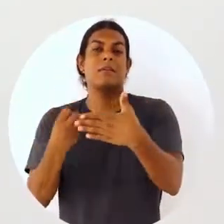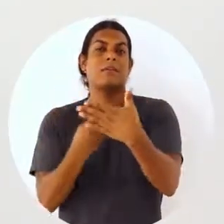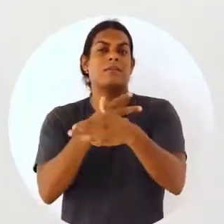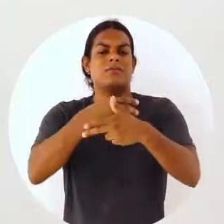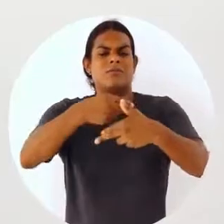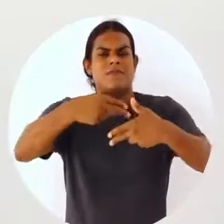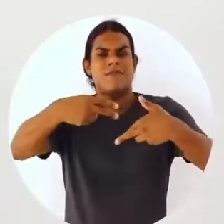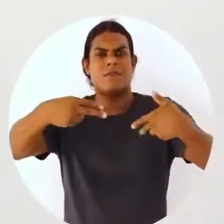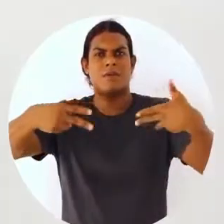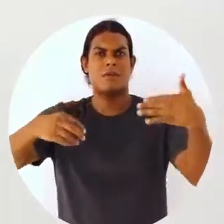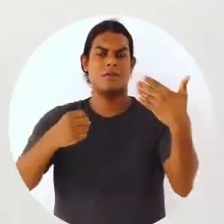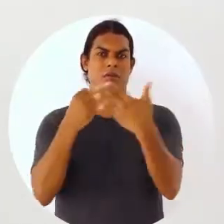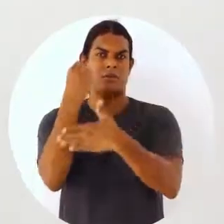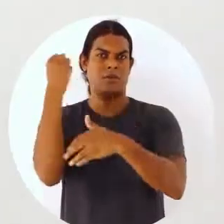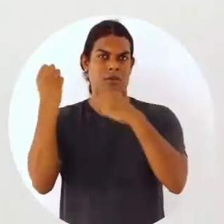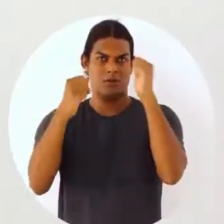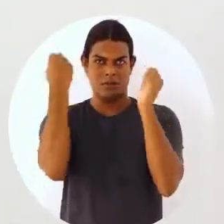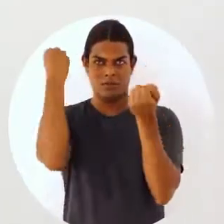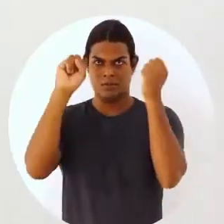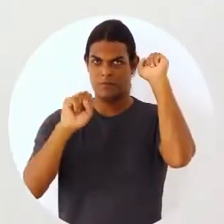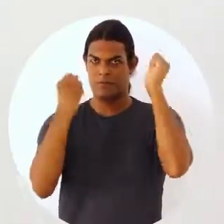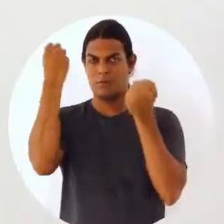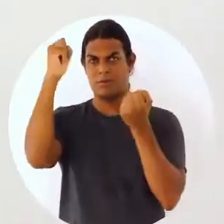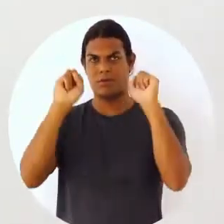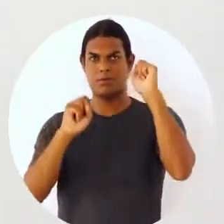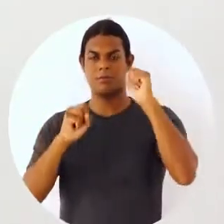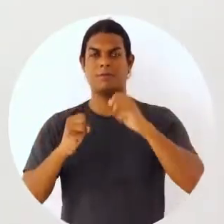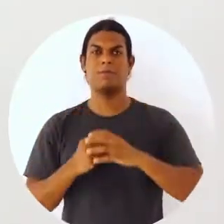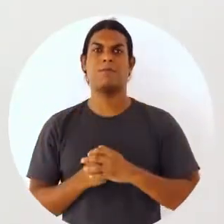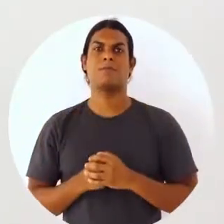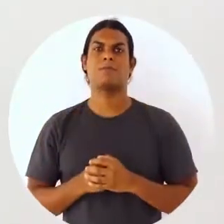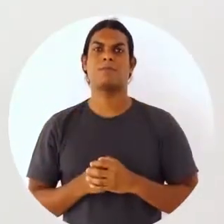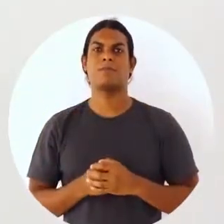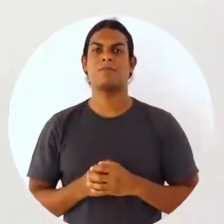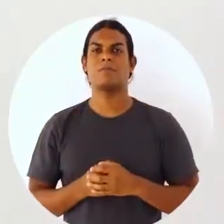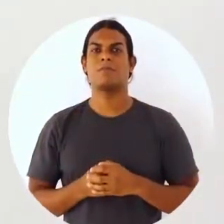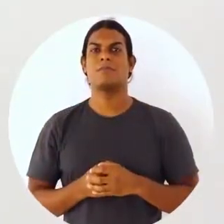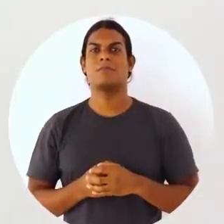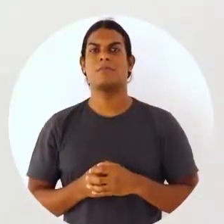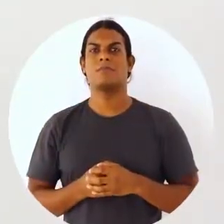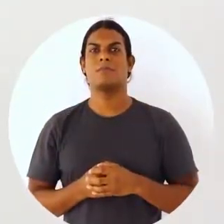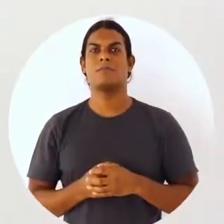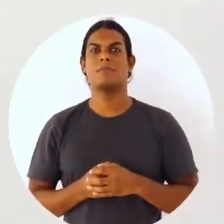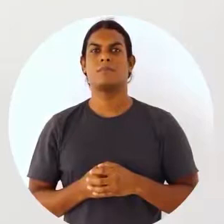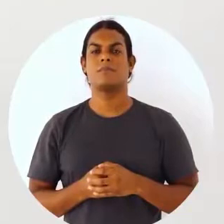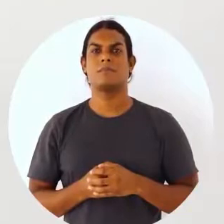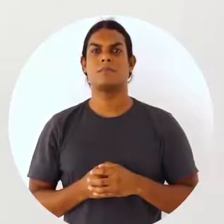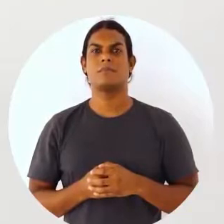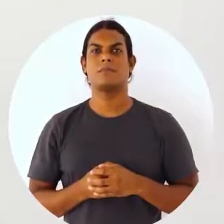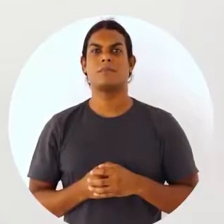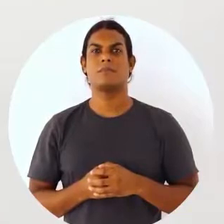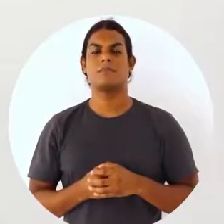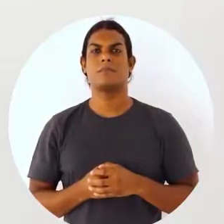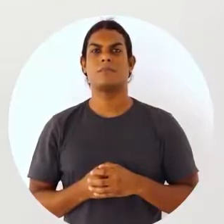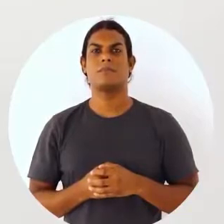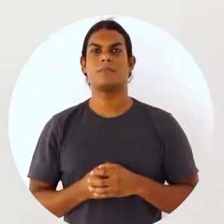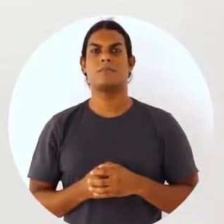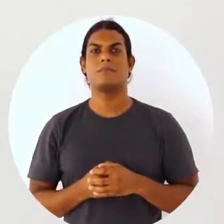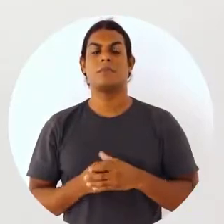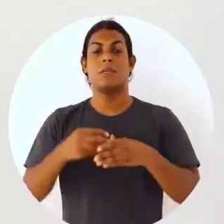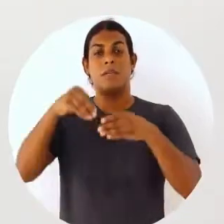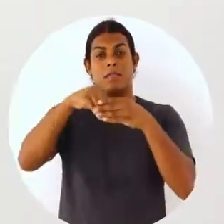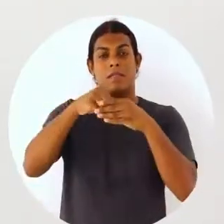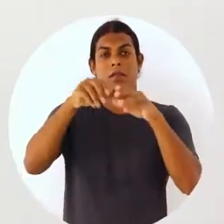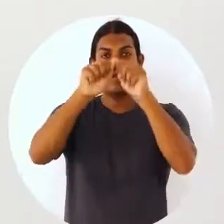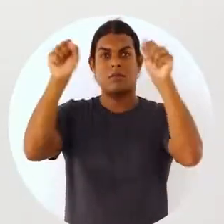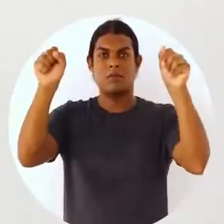Revolução Industrial a partir do momento do alto investimento dos mestres artesãos dentro do sistema